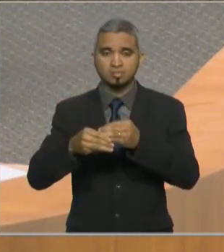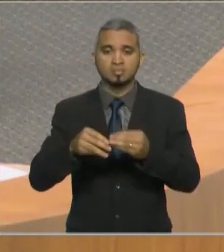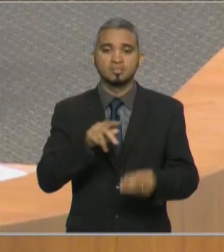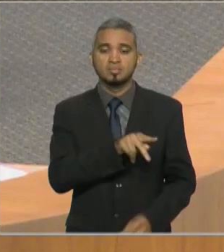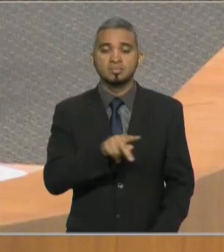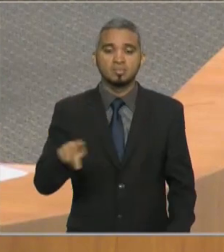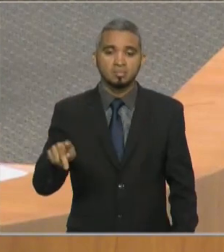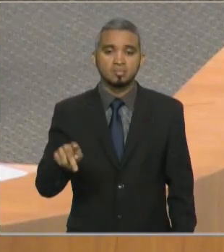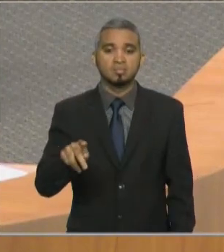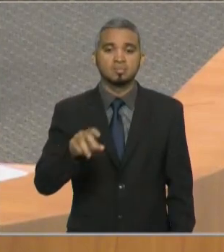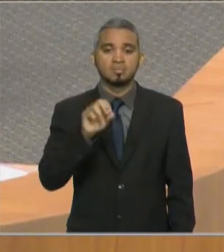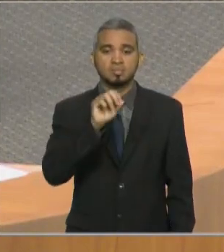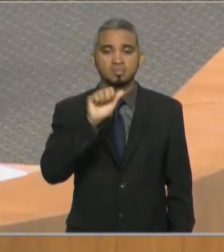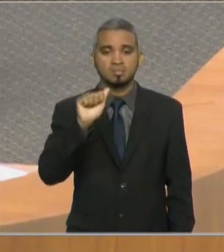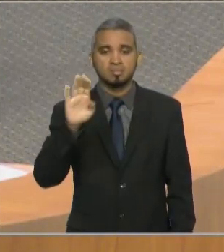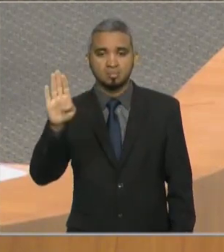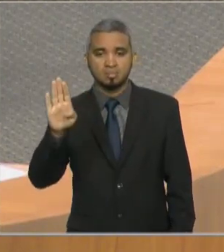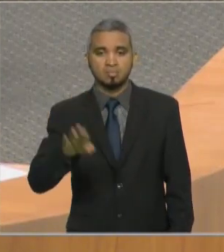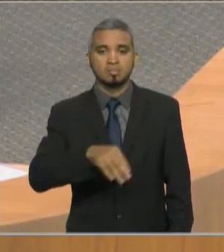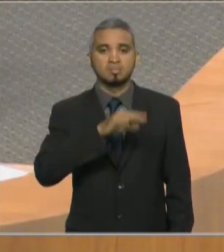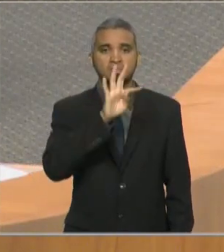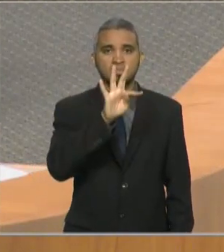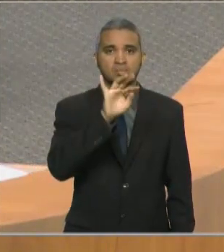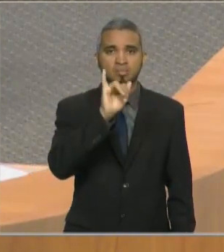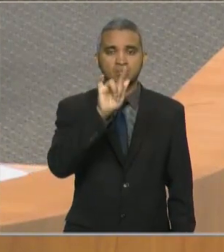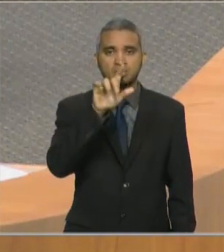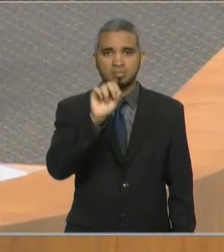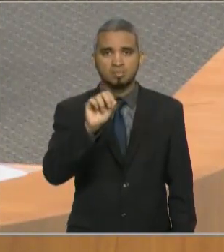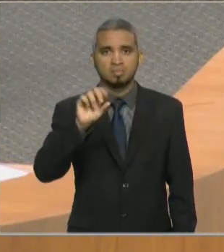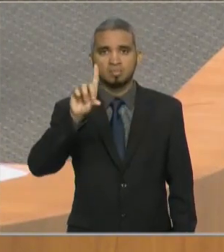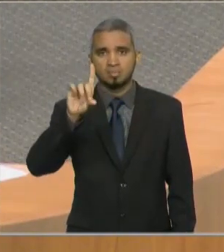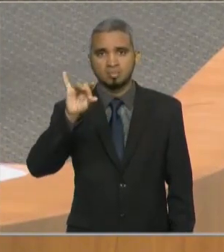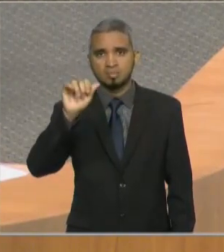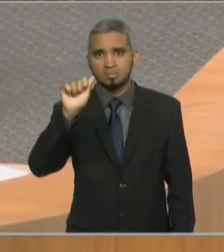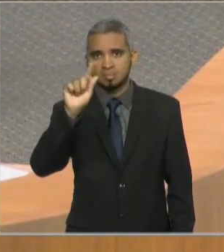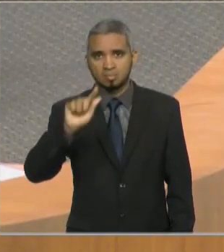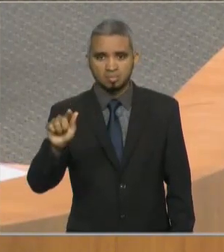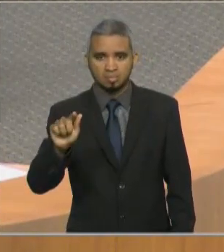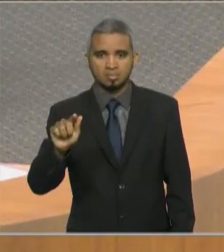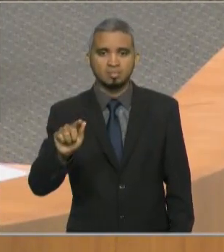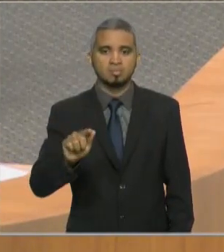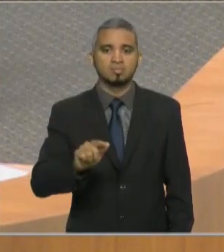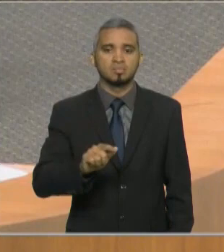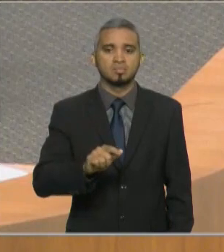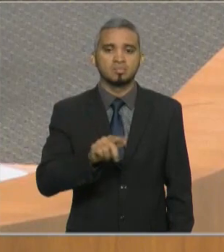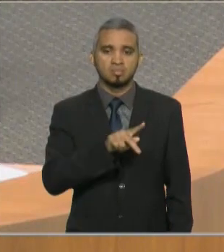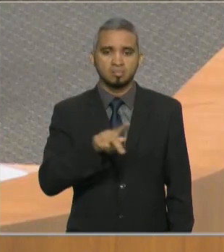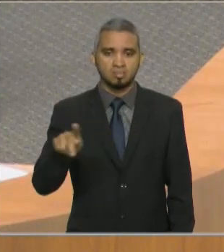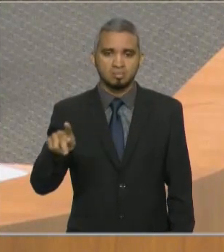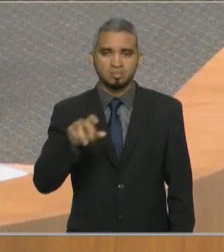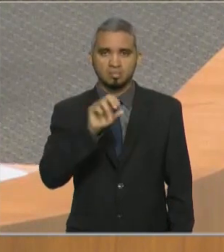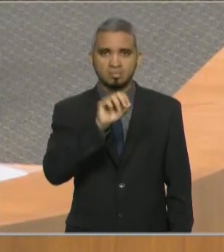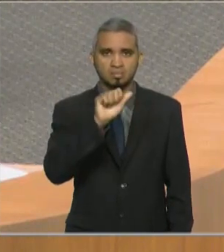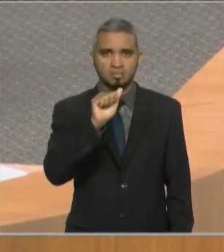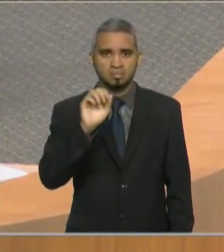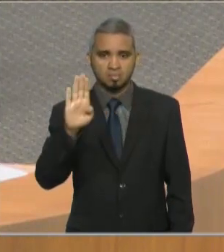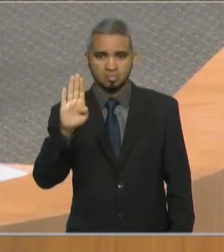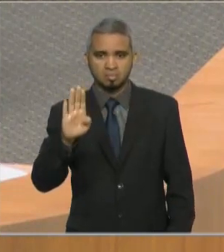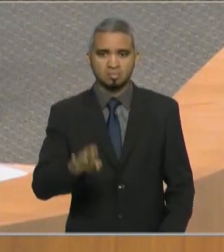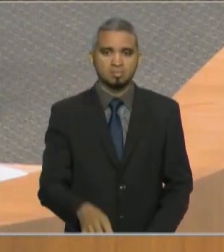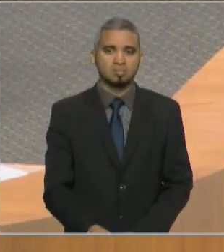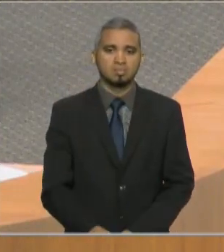Dias. Doutor Tiago Branner é um outro renomado advogado, é doutor Tiago Dias.